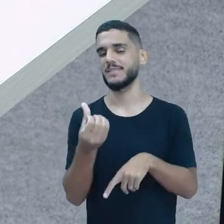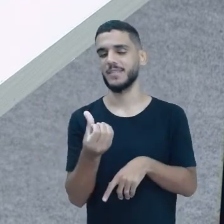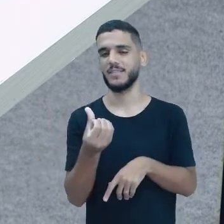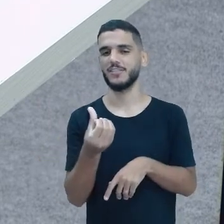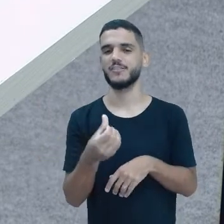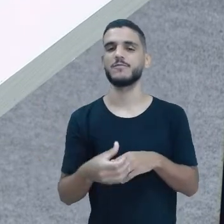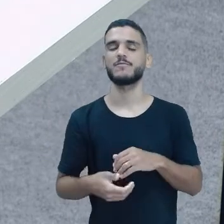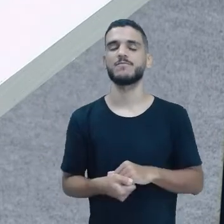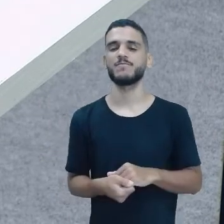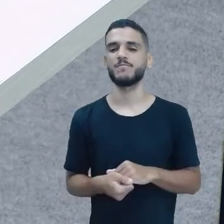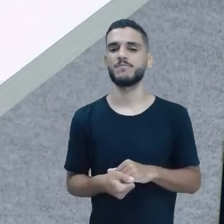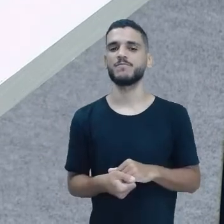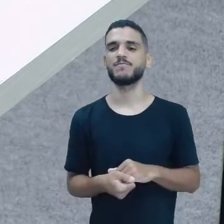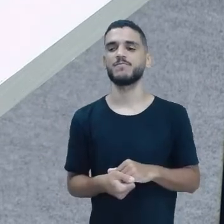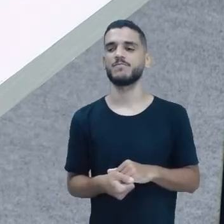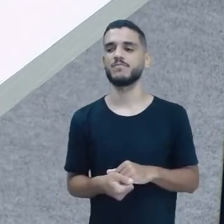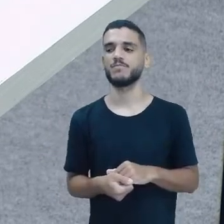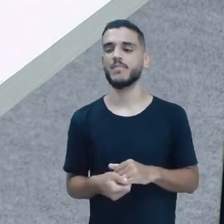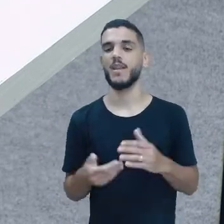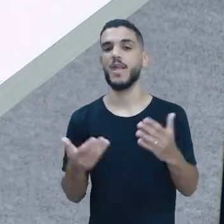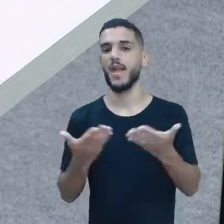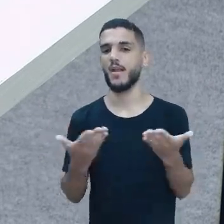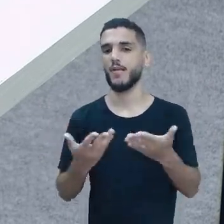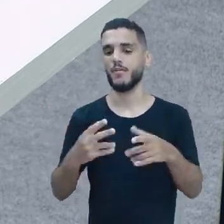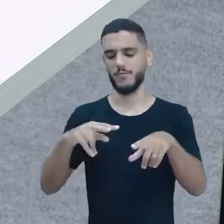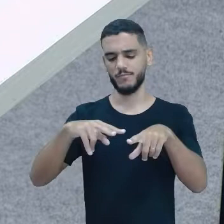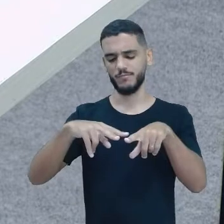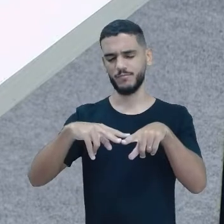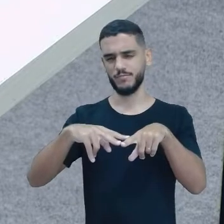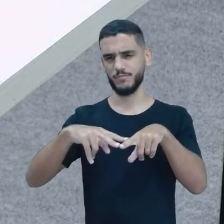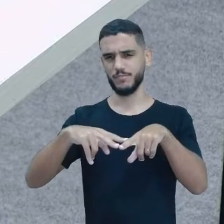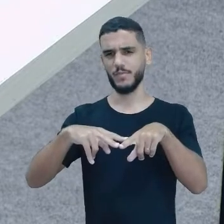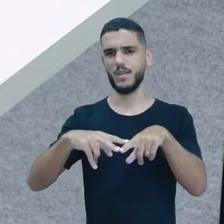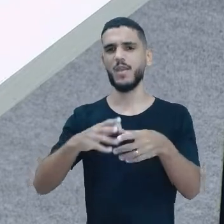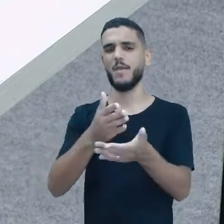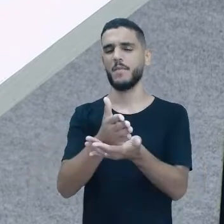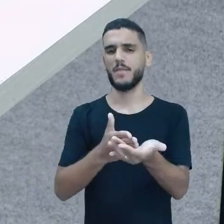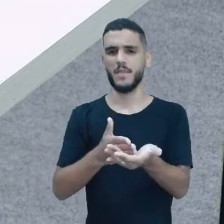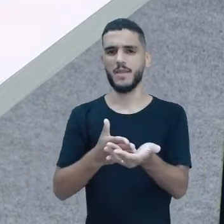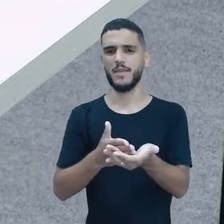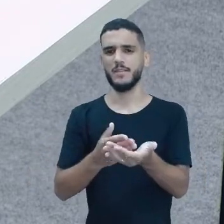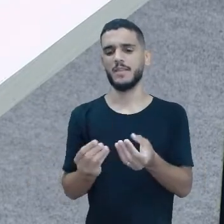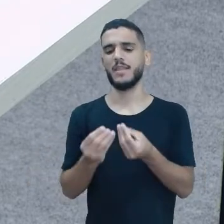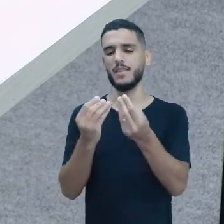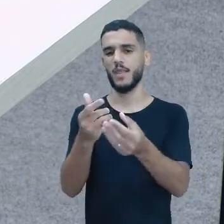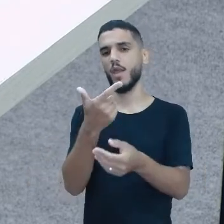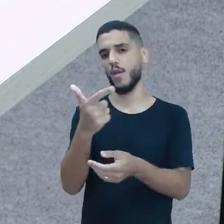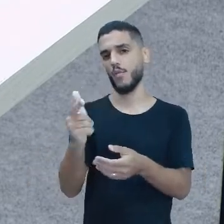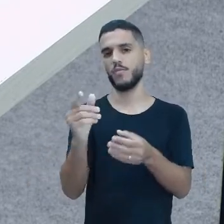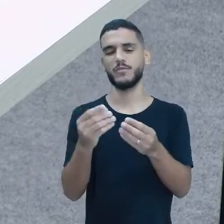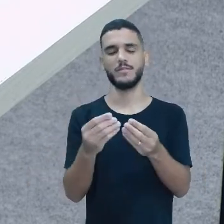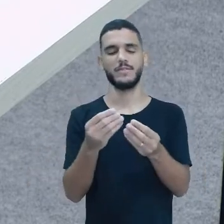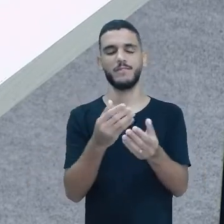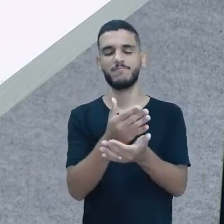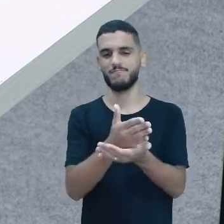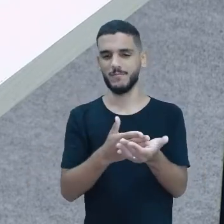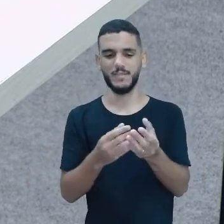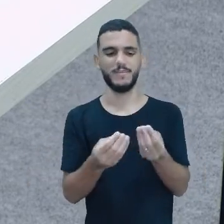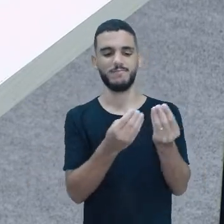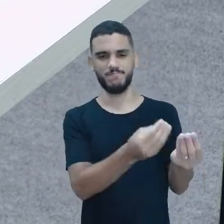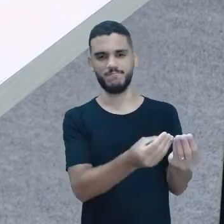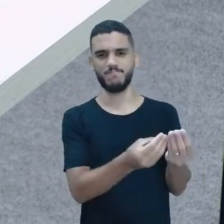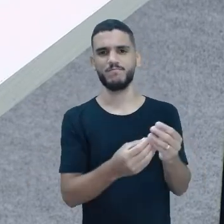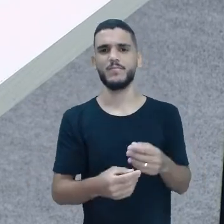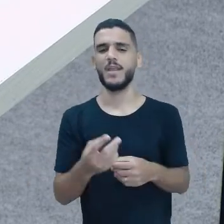6. E agora eu fiquei com a metade e dei a outra metade para ela. Então, eu tenho 3 pedaços e a professora